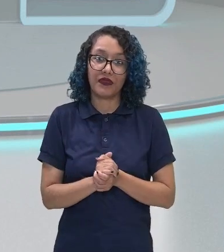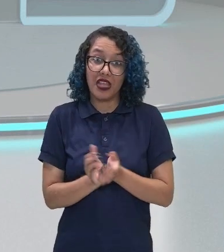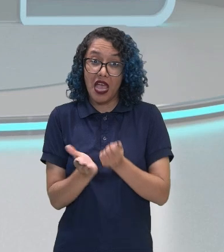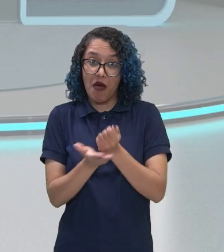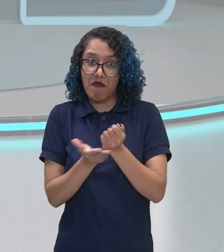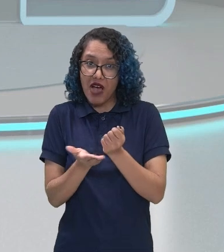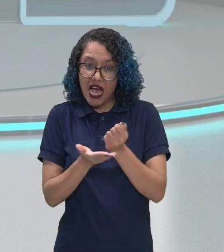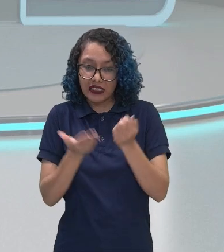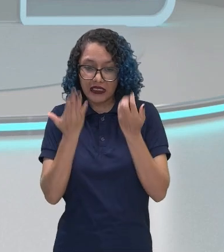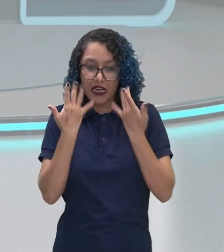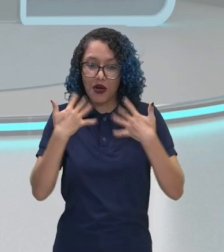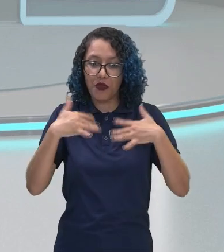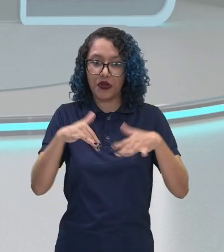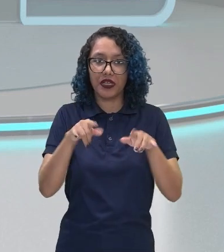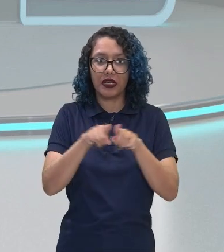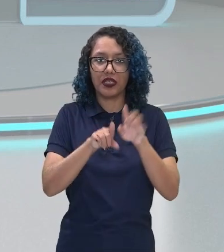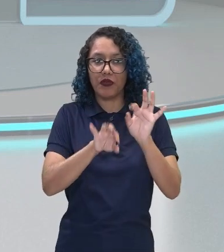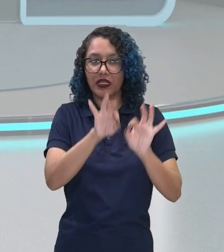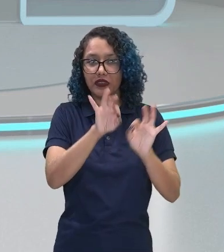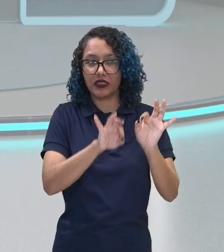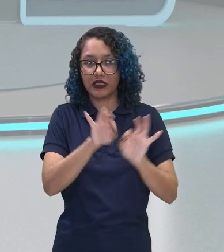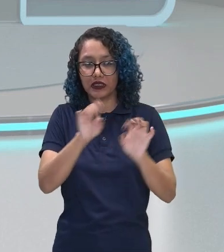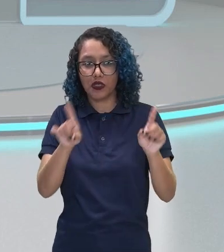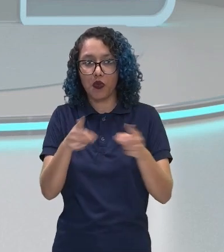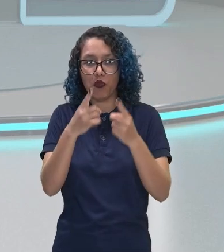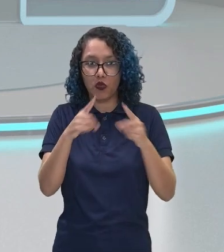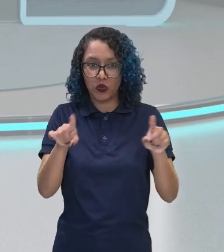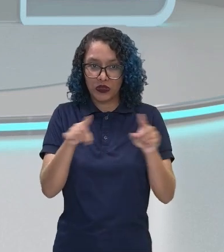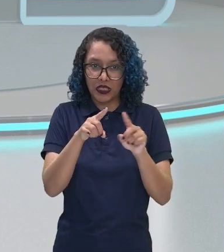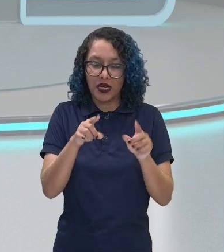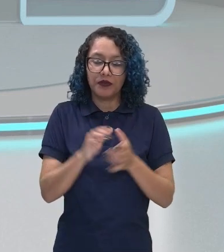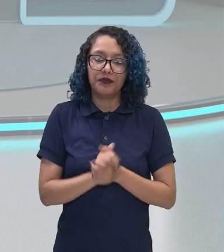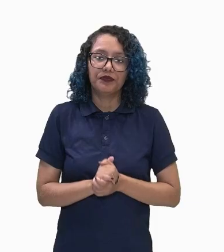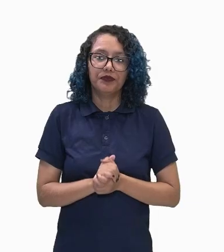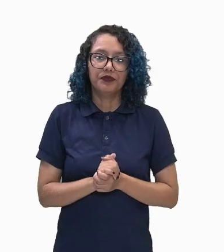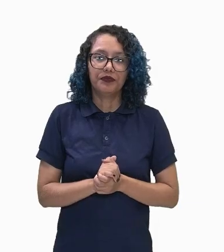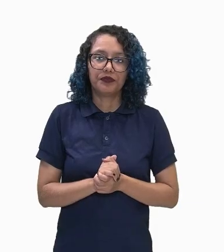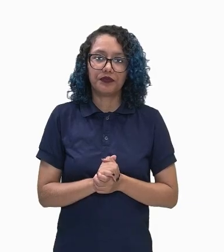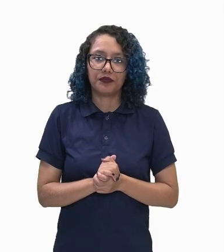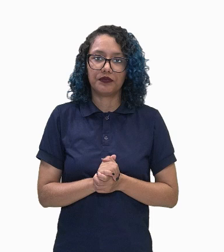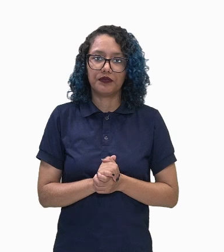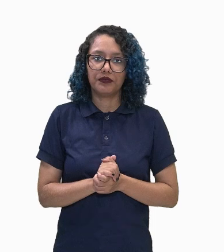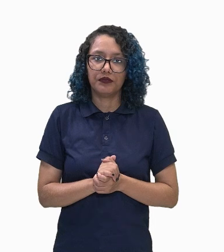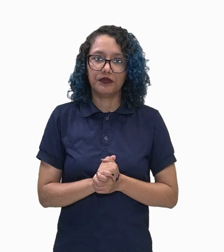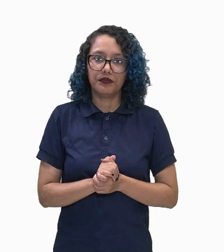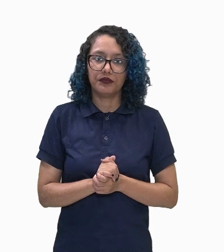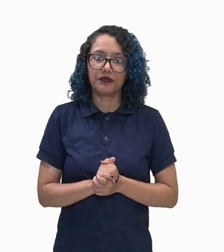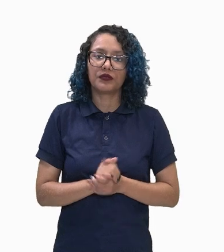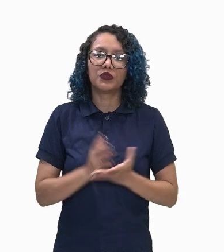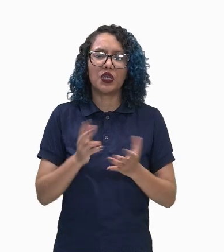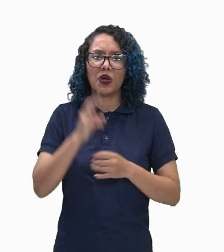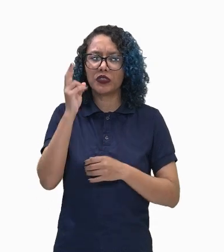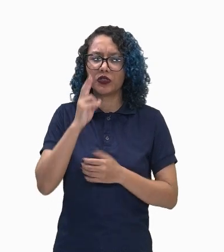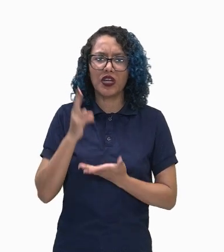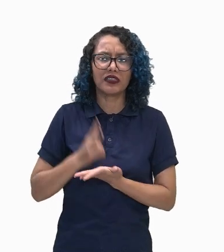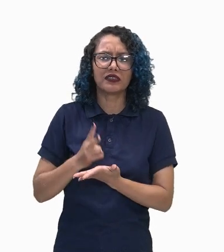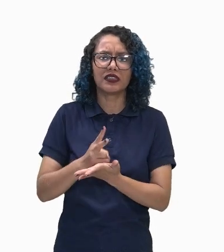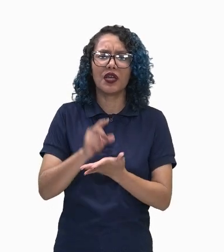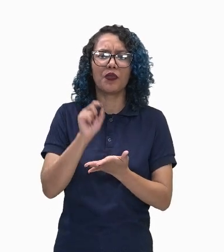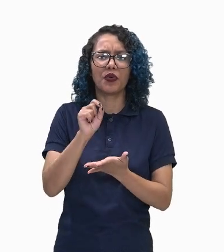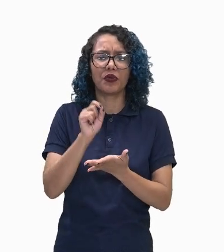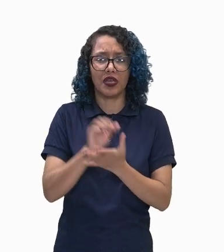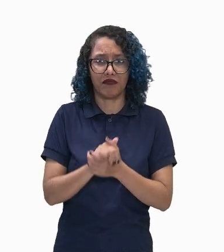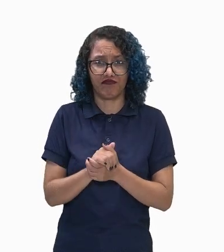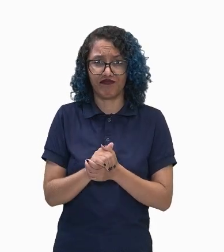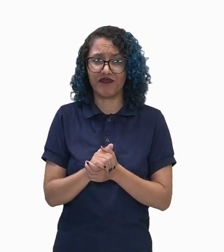harmonia e das escalas musicais ocidentais. Olha só, na maior parte da nossa história recente,